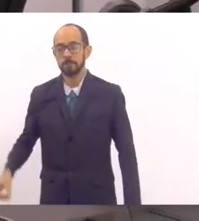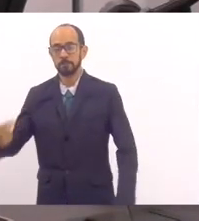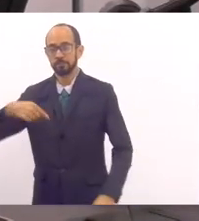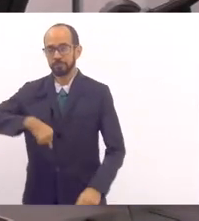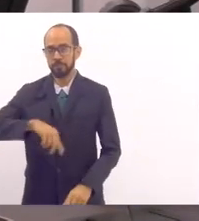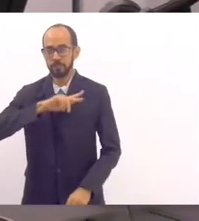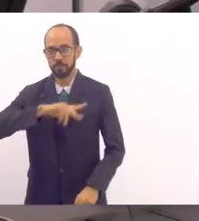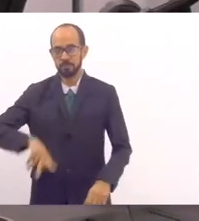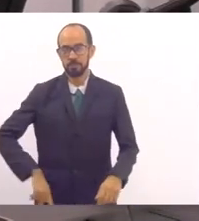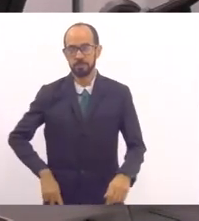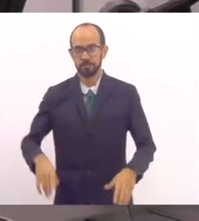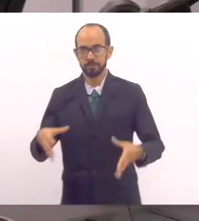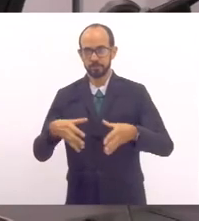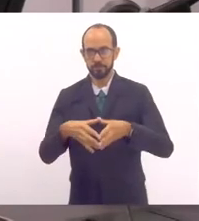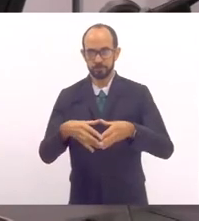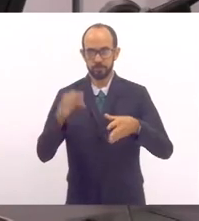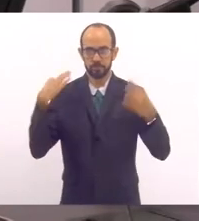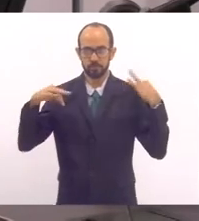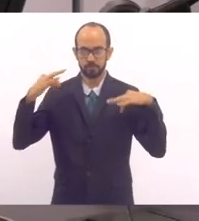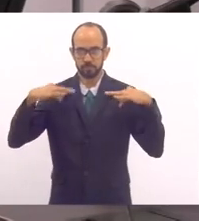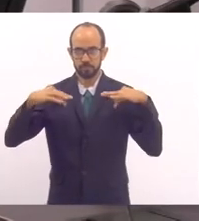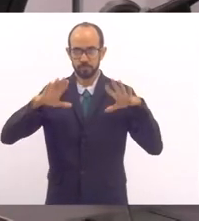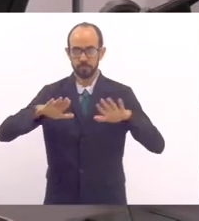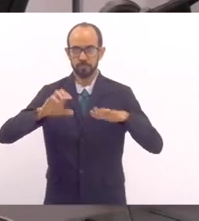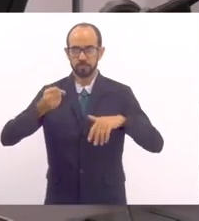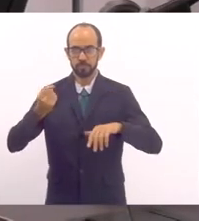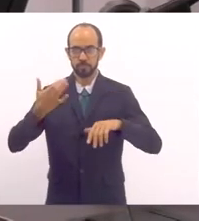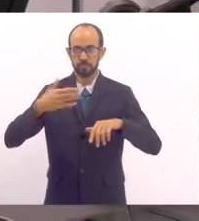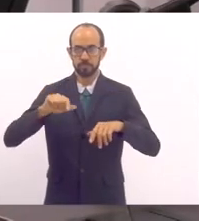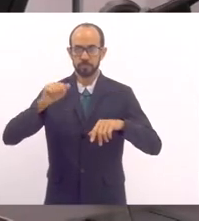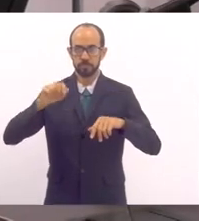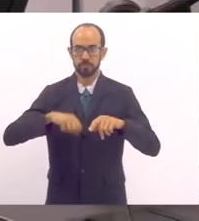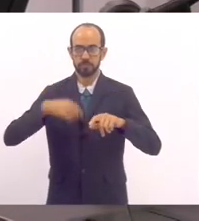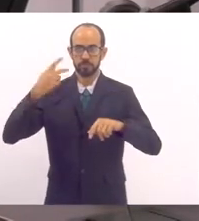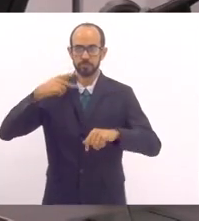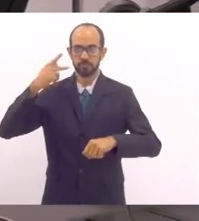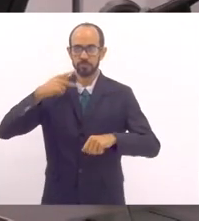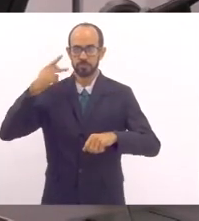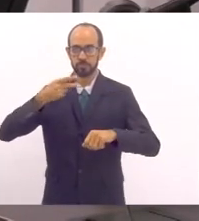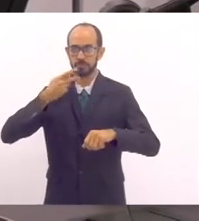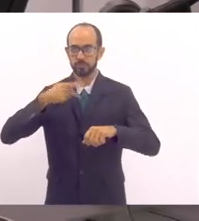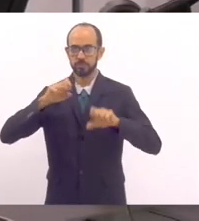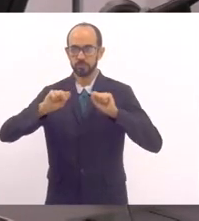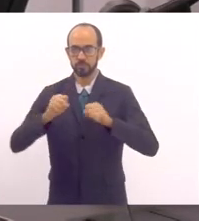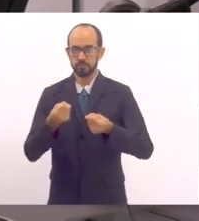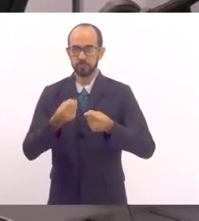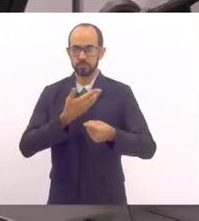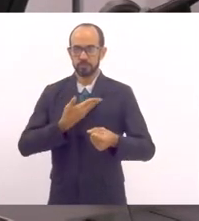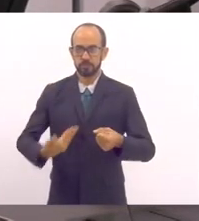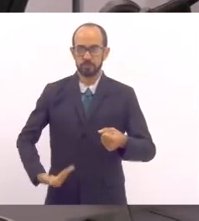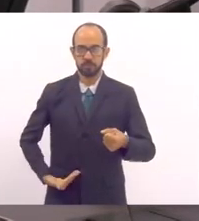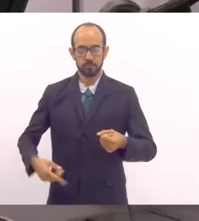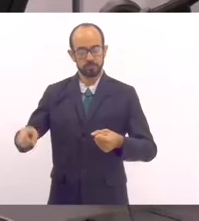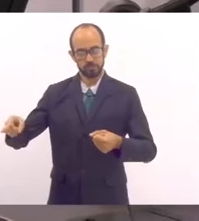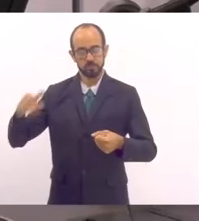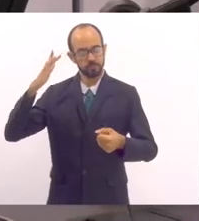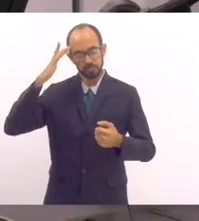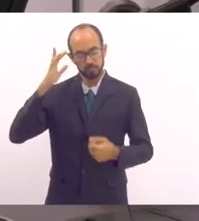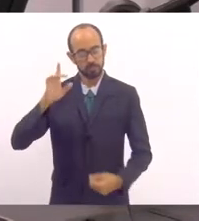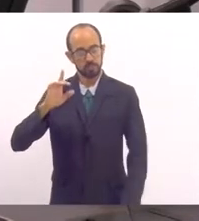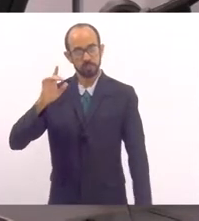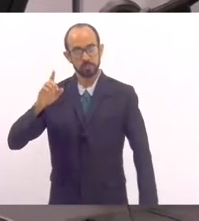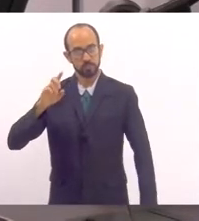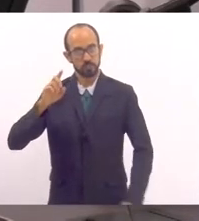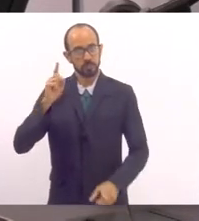Turismo. Quando a parlamentar está lá embaixo no plenário debatendo sobre a segurança pública do Estado do Rio de Janeiro, o senhor não vai encontrar